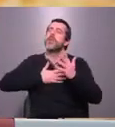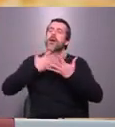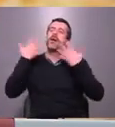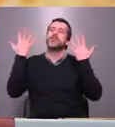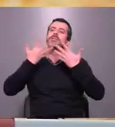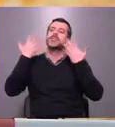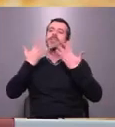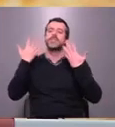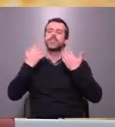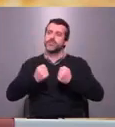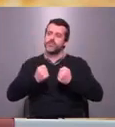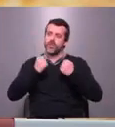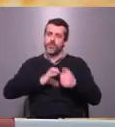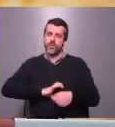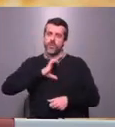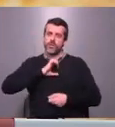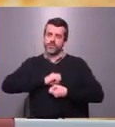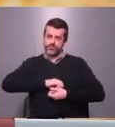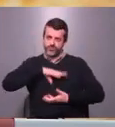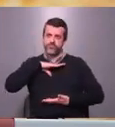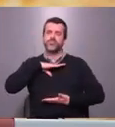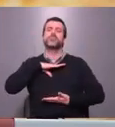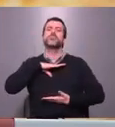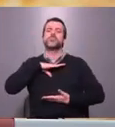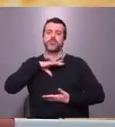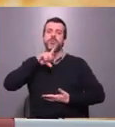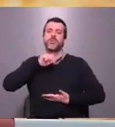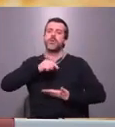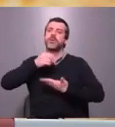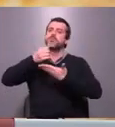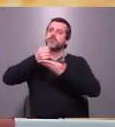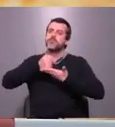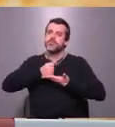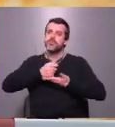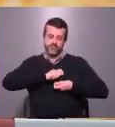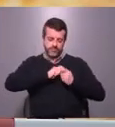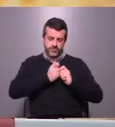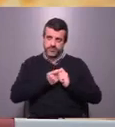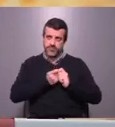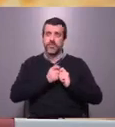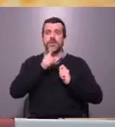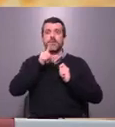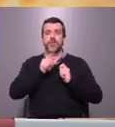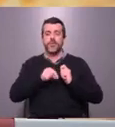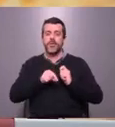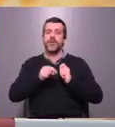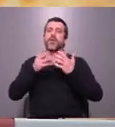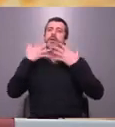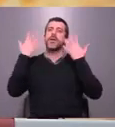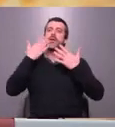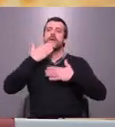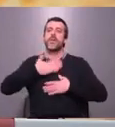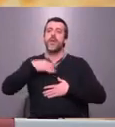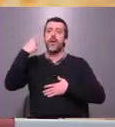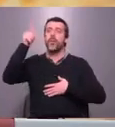que fortaleça a nossa confiança, que nos ajude à conversão e que nos dê a alegria que só Ele